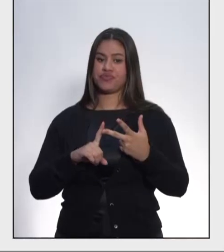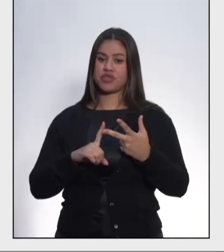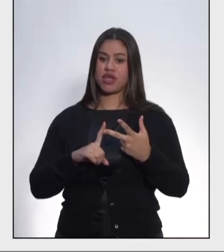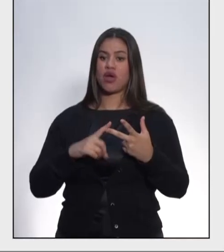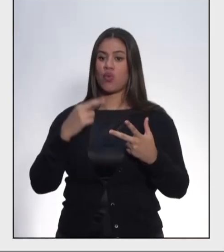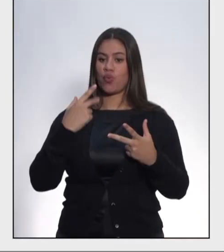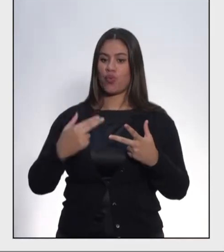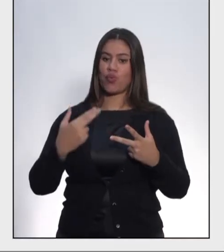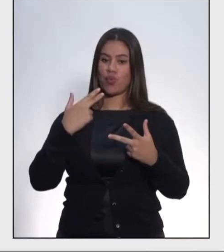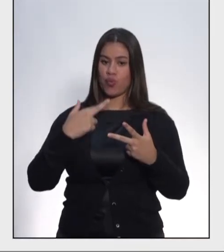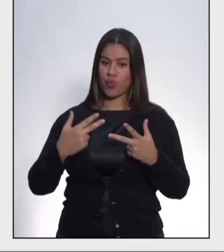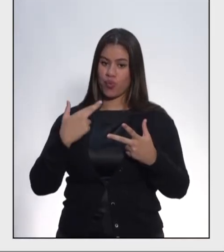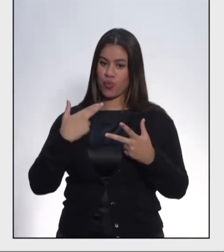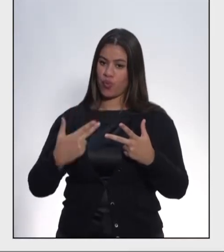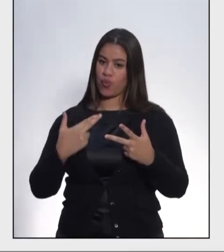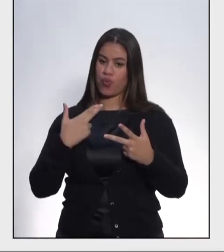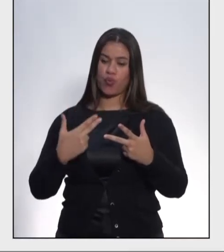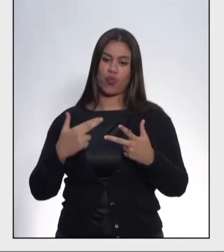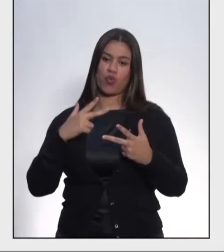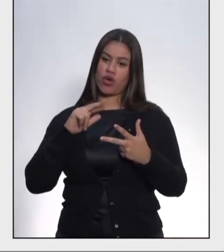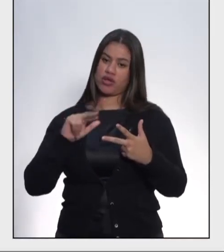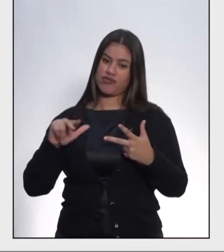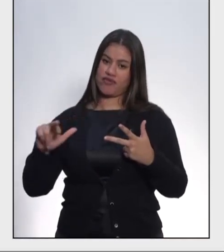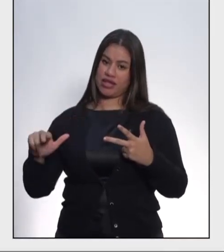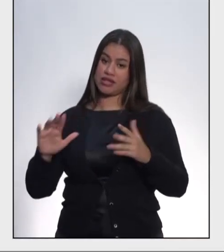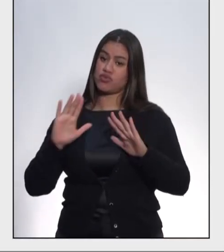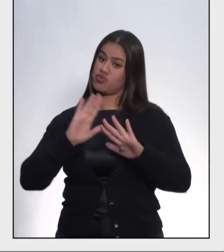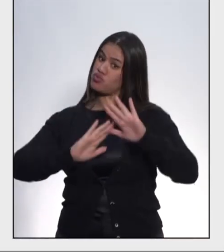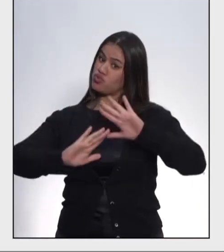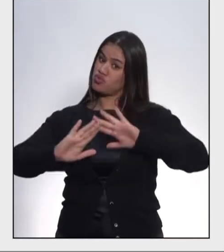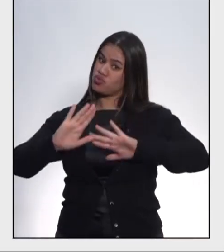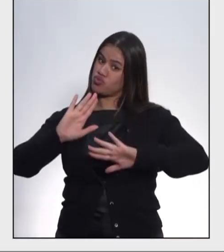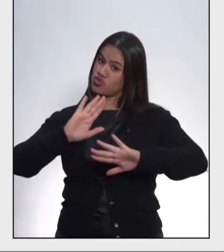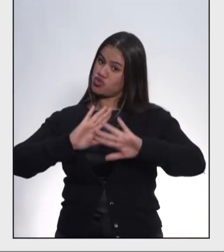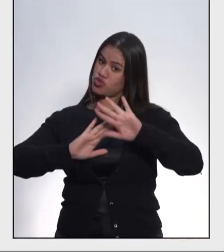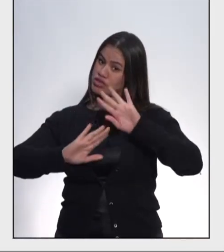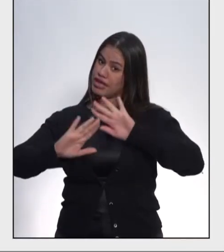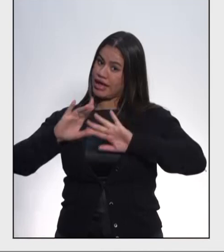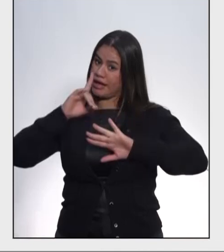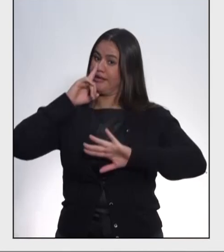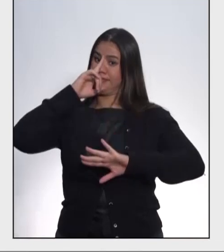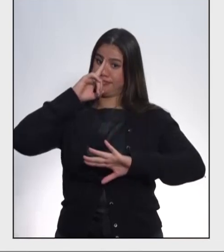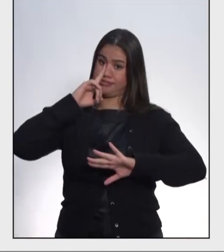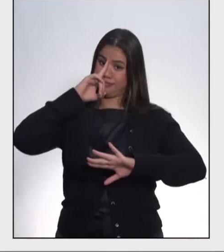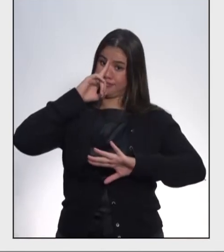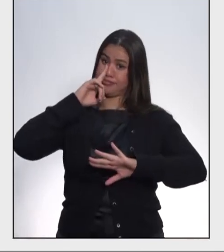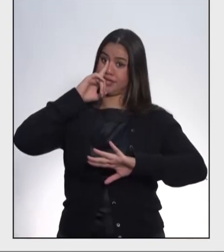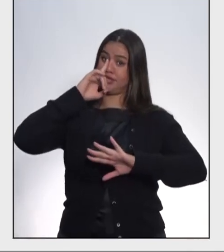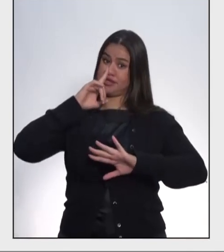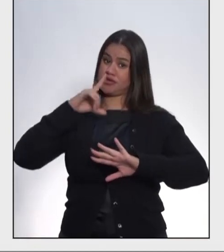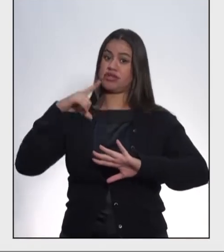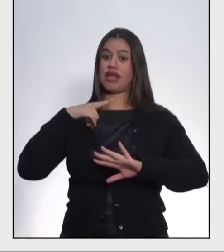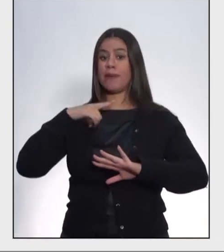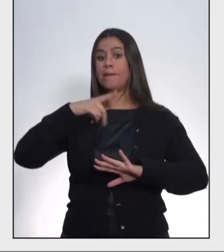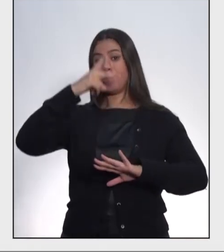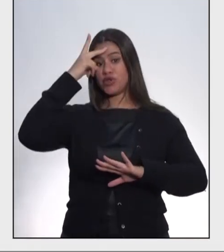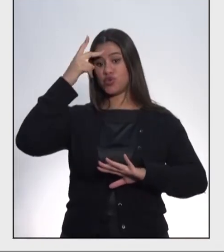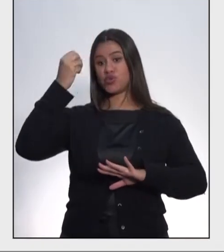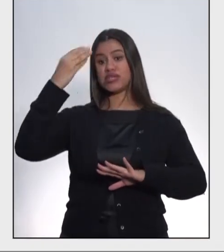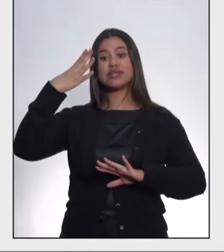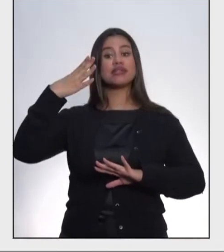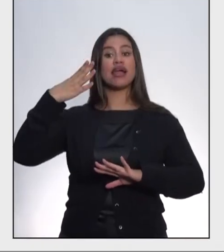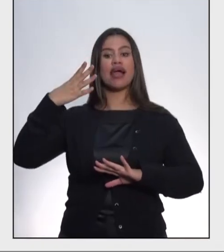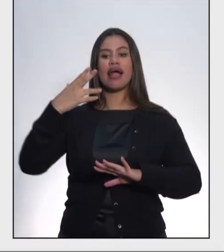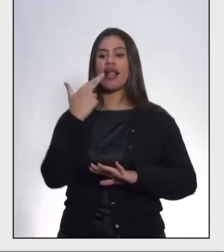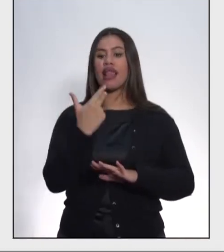língua estrangeira moderna, e aí não se esqueça, cuidado com isso. Perigo, perigo, perigo. Tem gente que esquece de qual foi